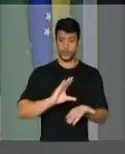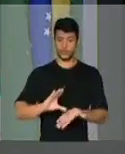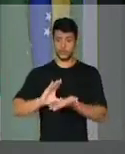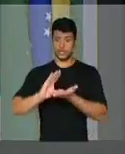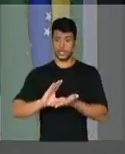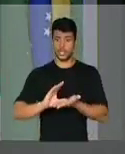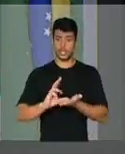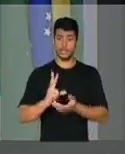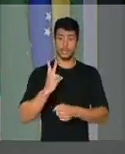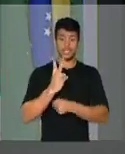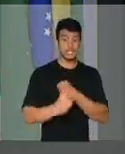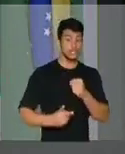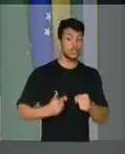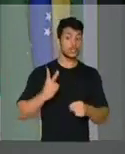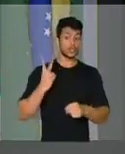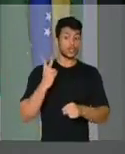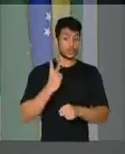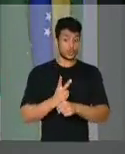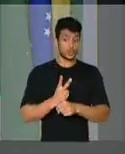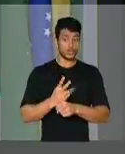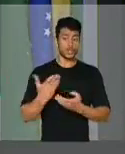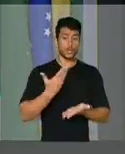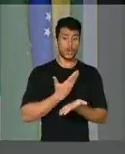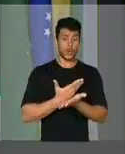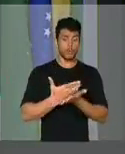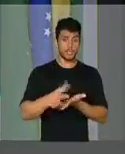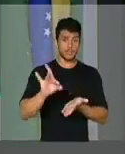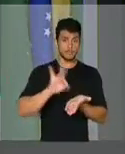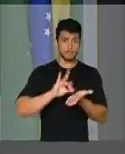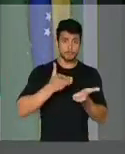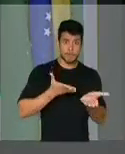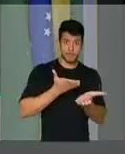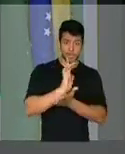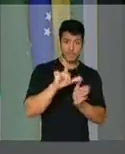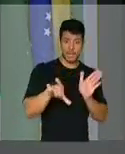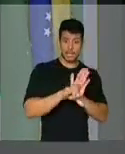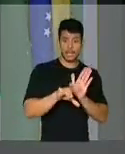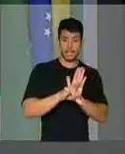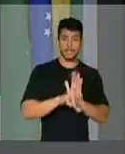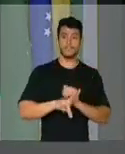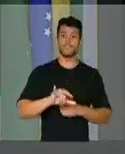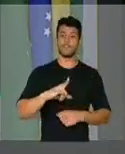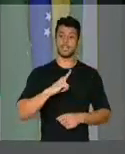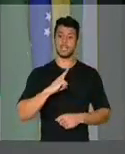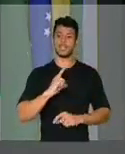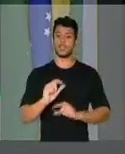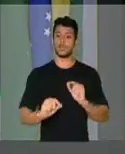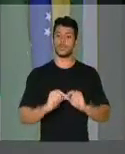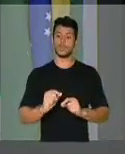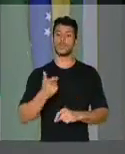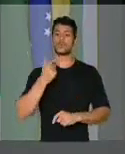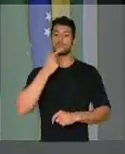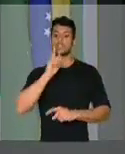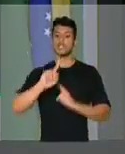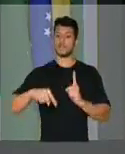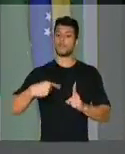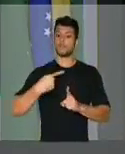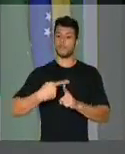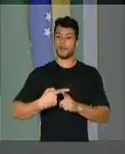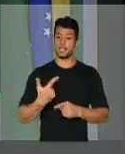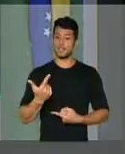de 2 anos, a partir da vigência desta lei, terão prioridade no recebimento